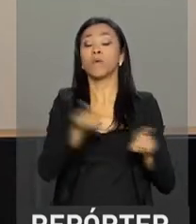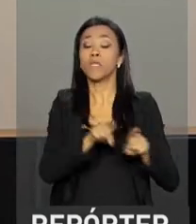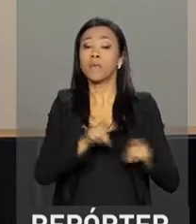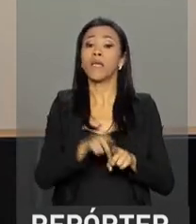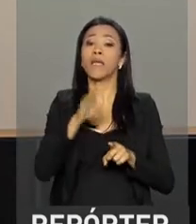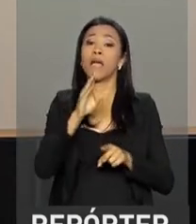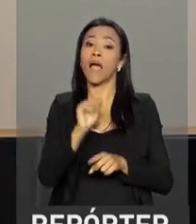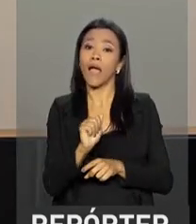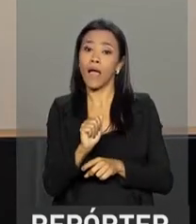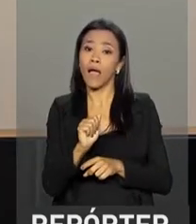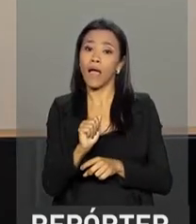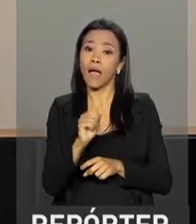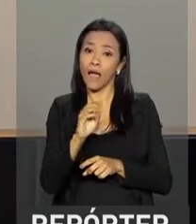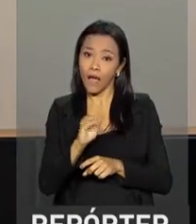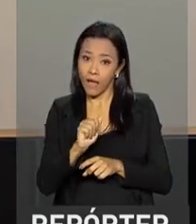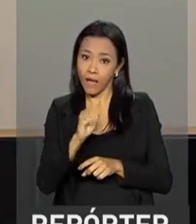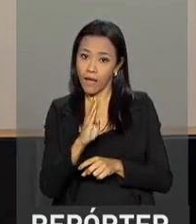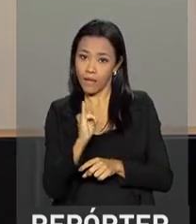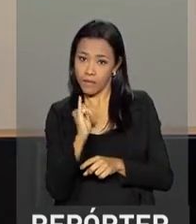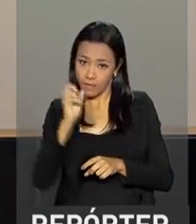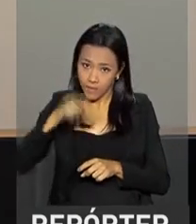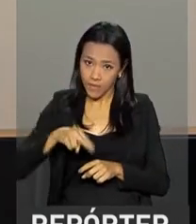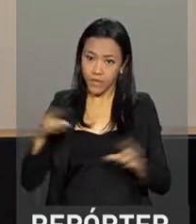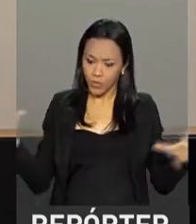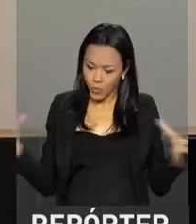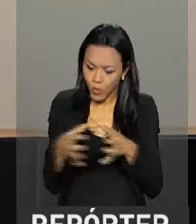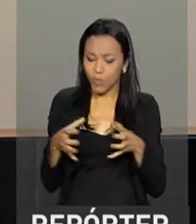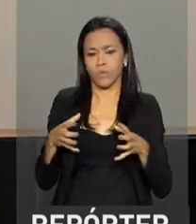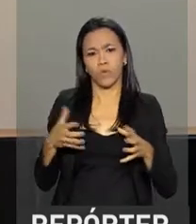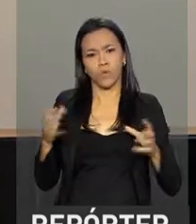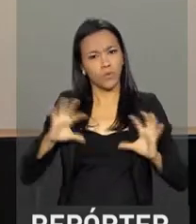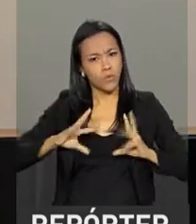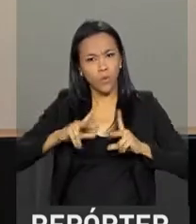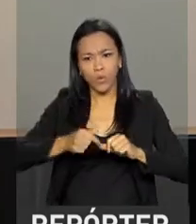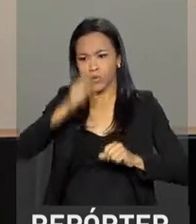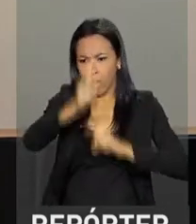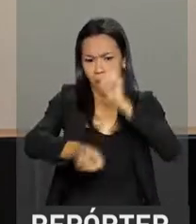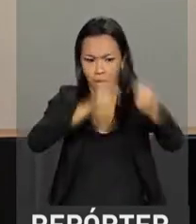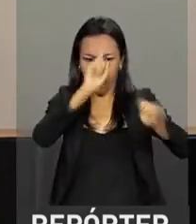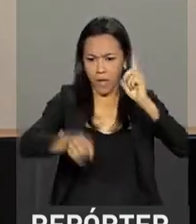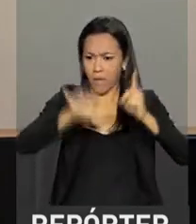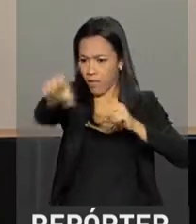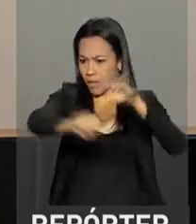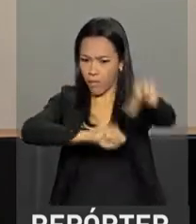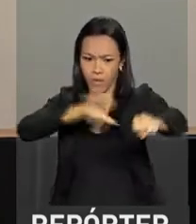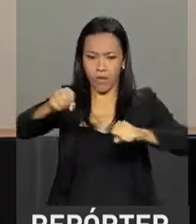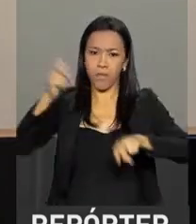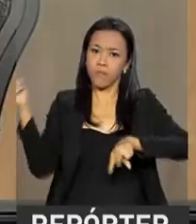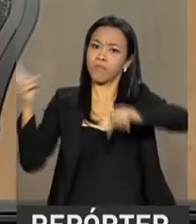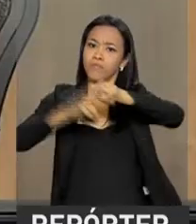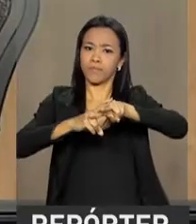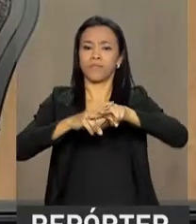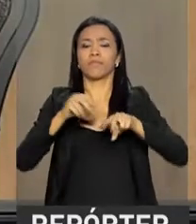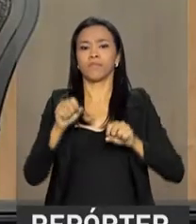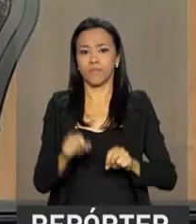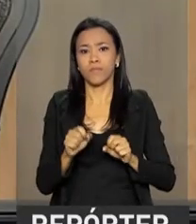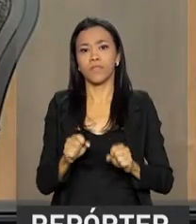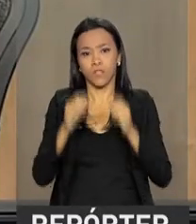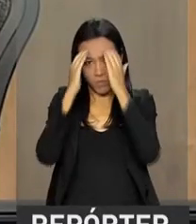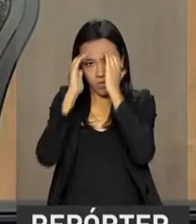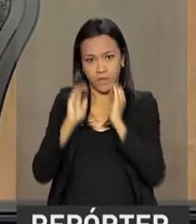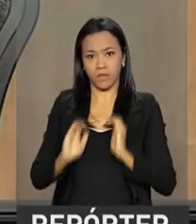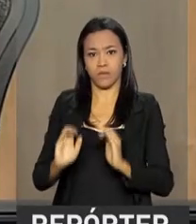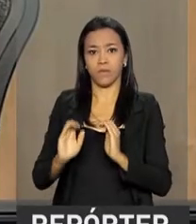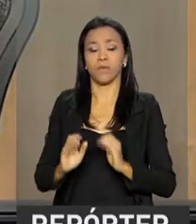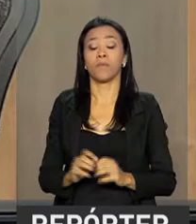é que as tropas continuam nas comunidades até que todos os mandados de prisão sejam cumpridos pela polícia o porta voz do comando